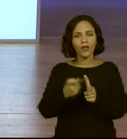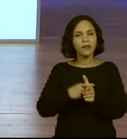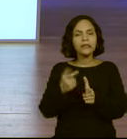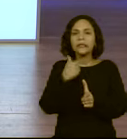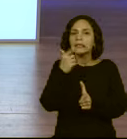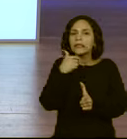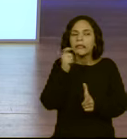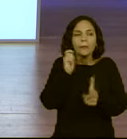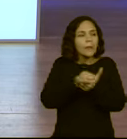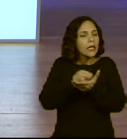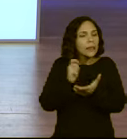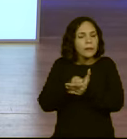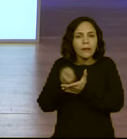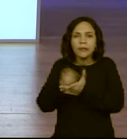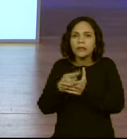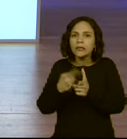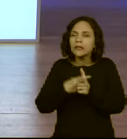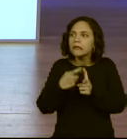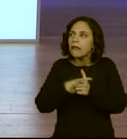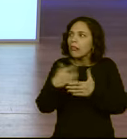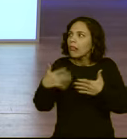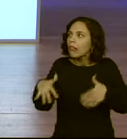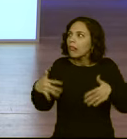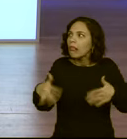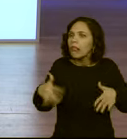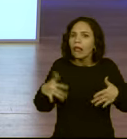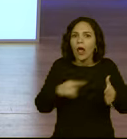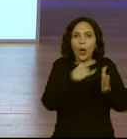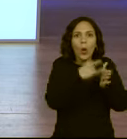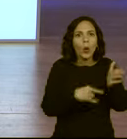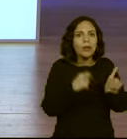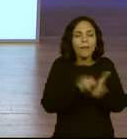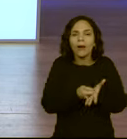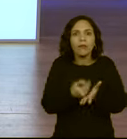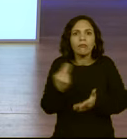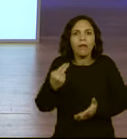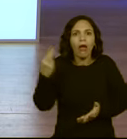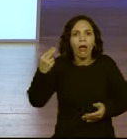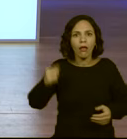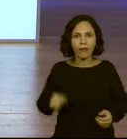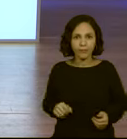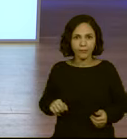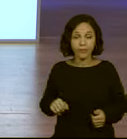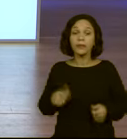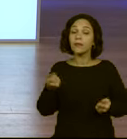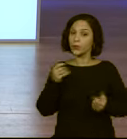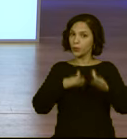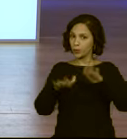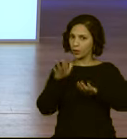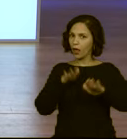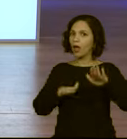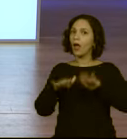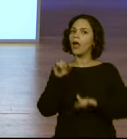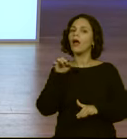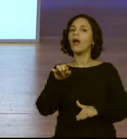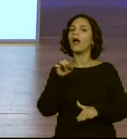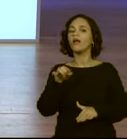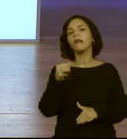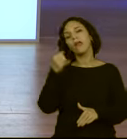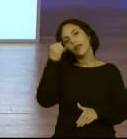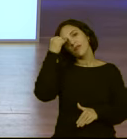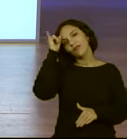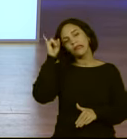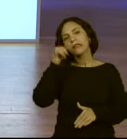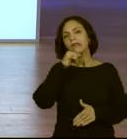estão conseguindo pagar as suas dívidas as suas contas em dia é então muito cuidado com essa questão